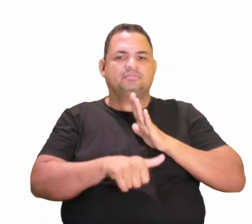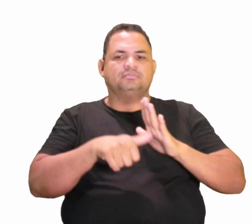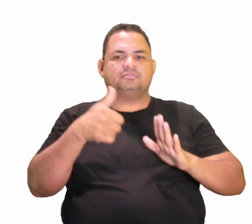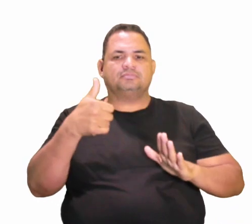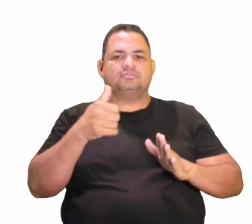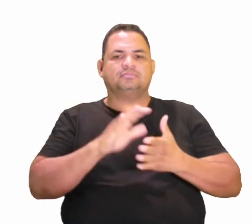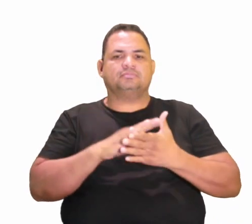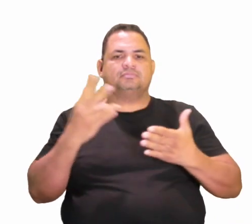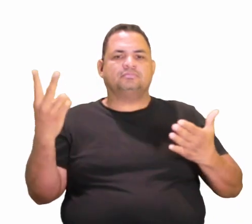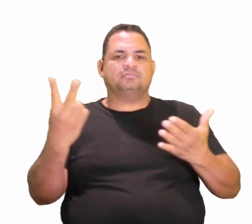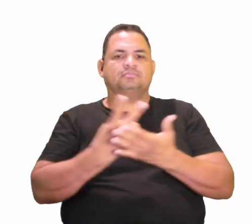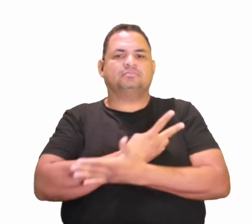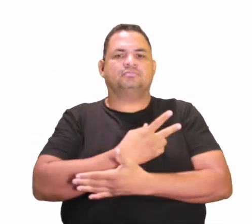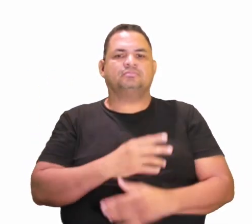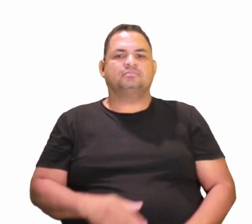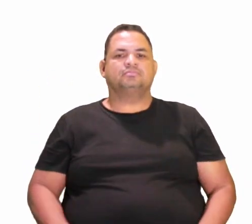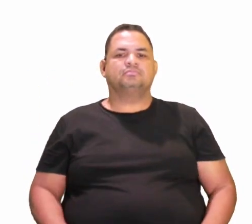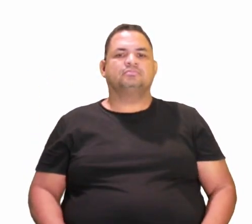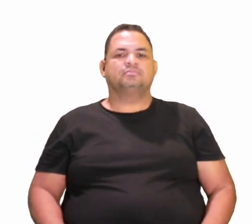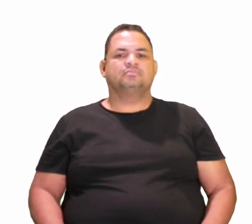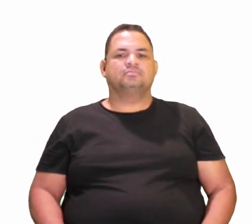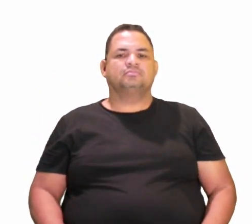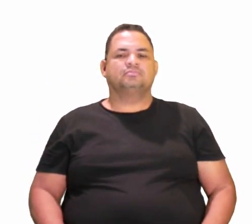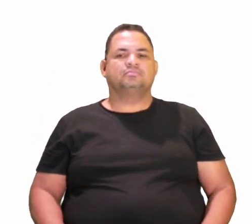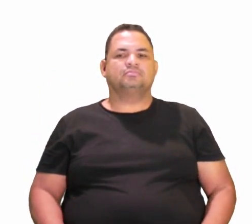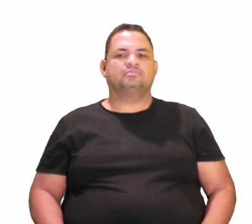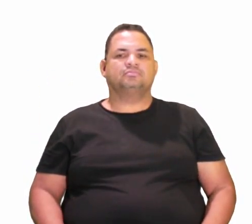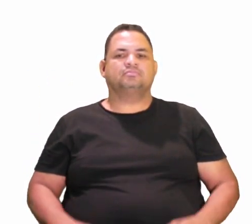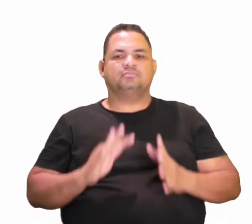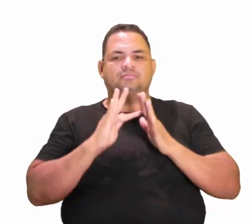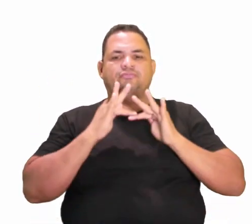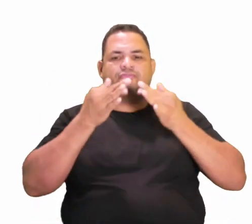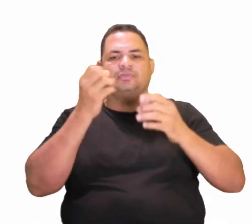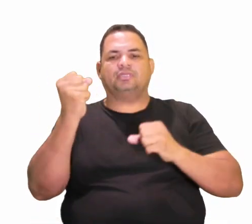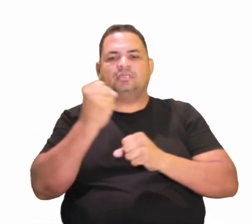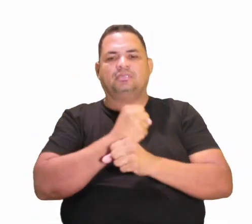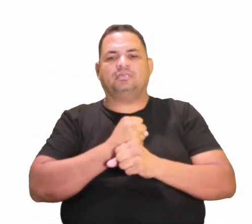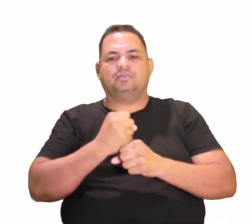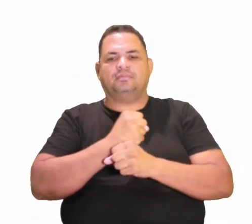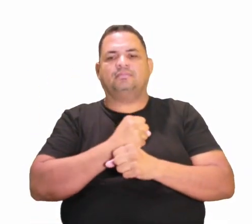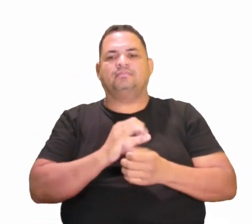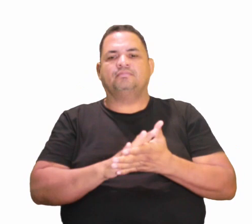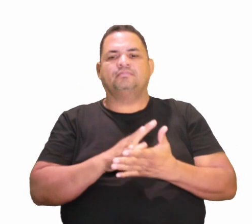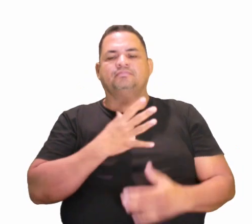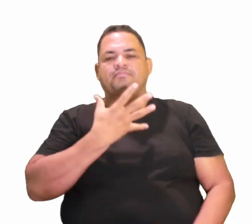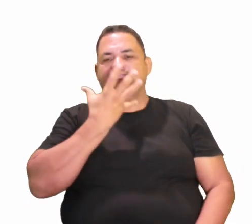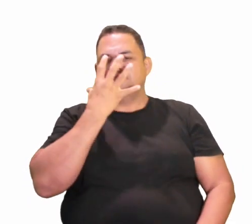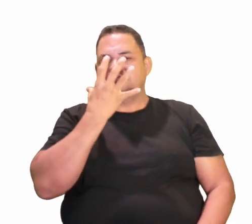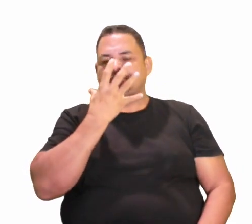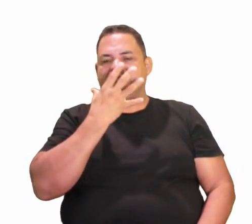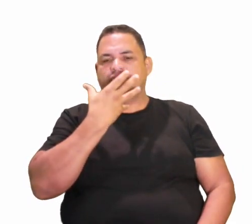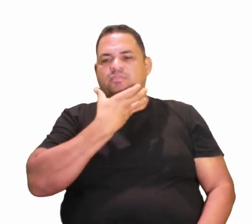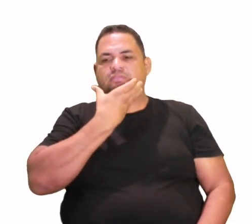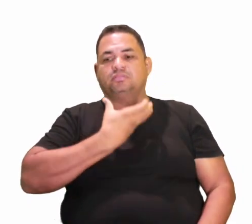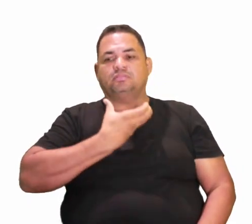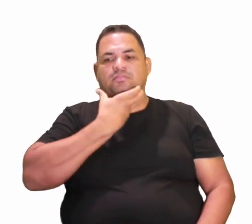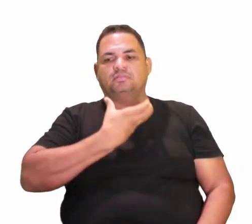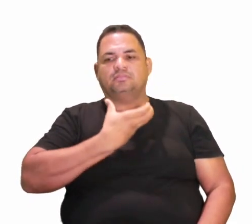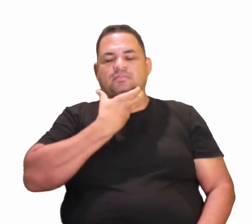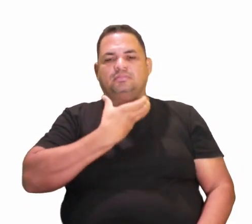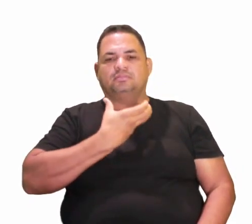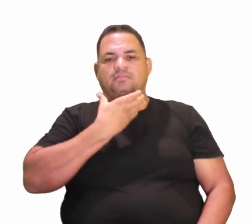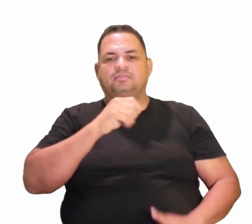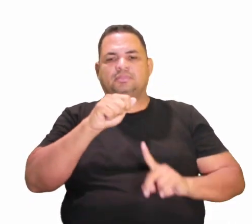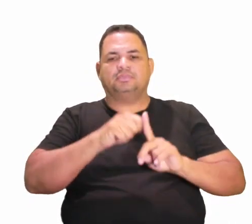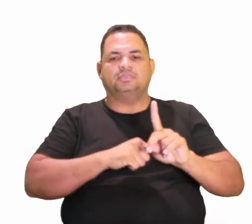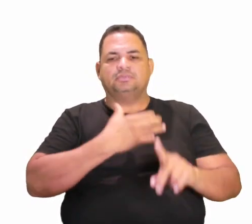uma que só acontece lá in the end of the year, no final do ano, que é o Christmas. Então, se a sua